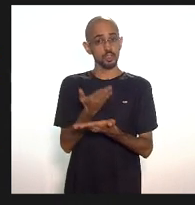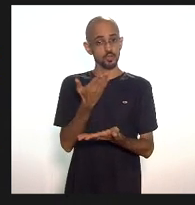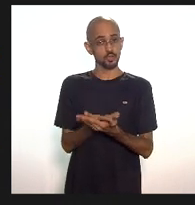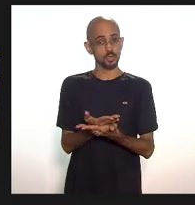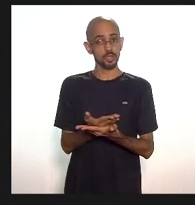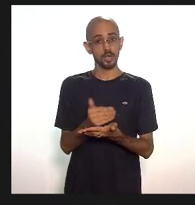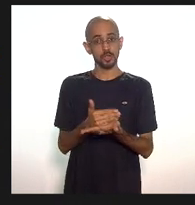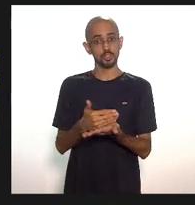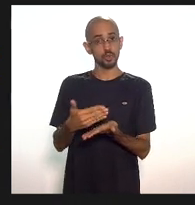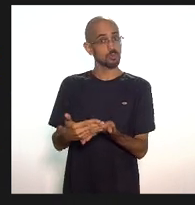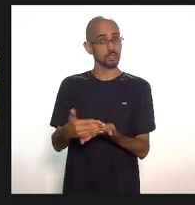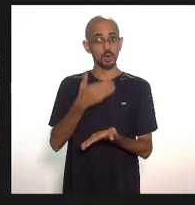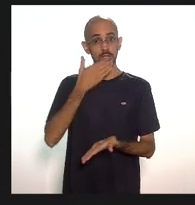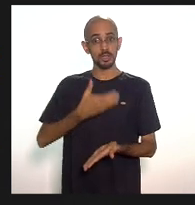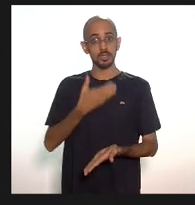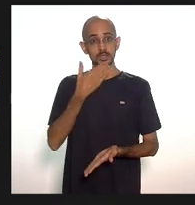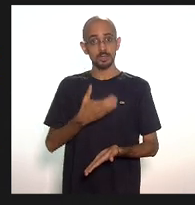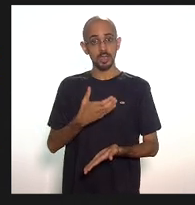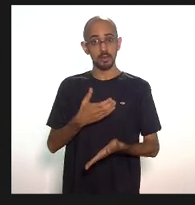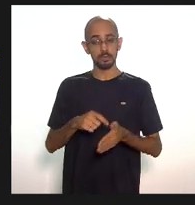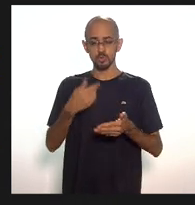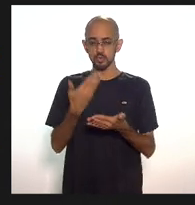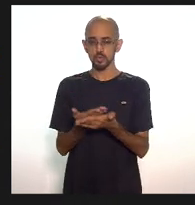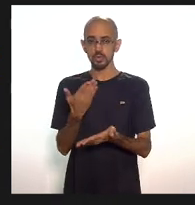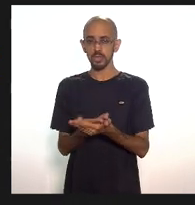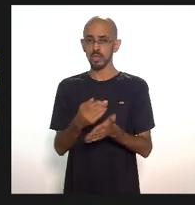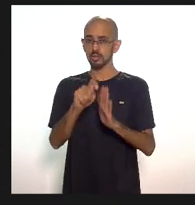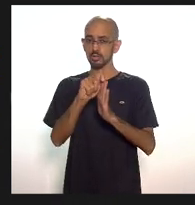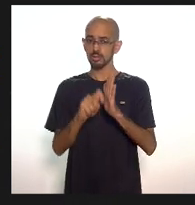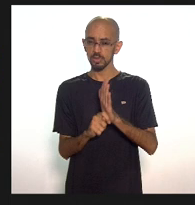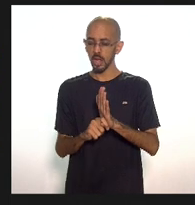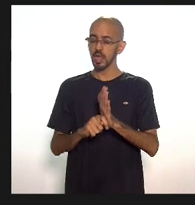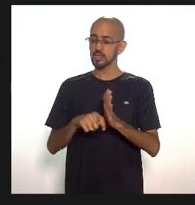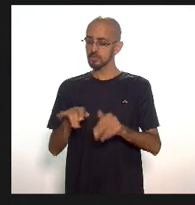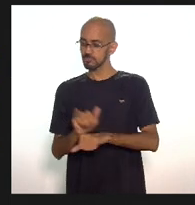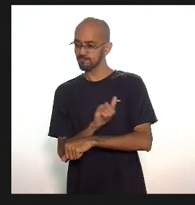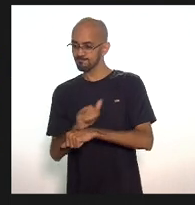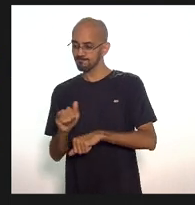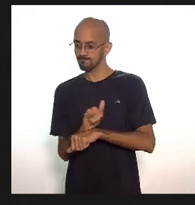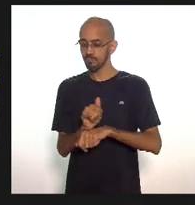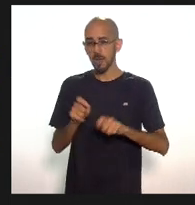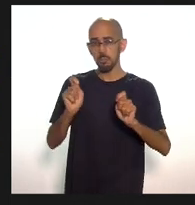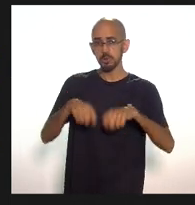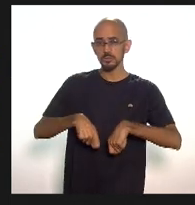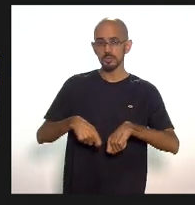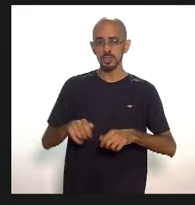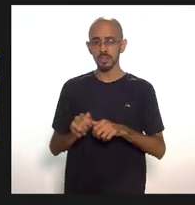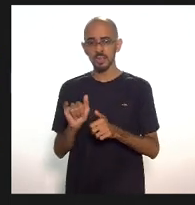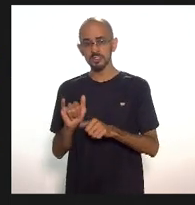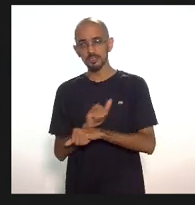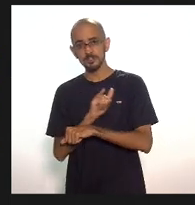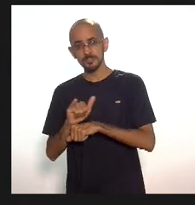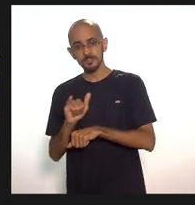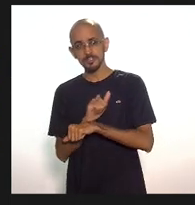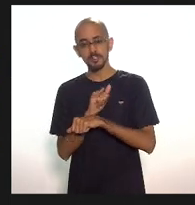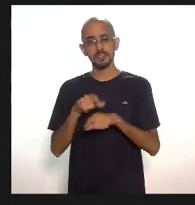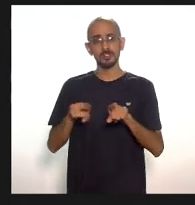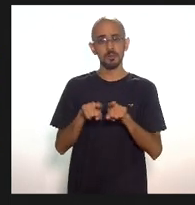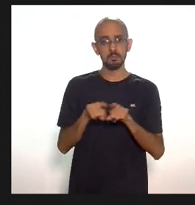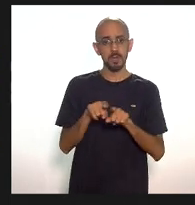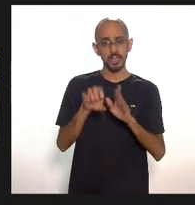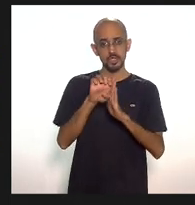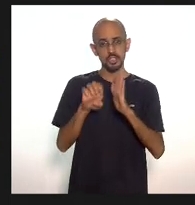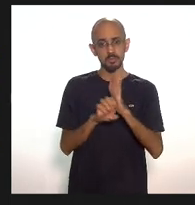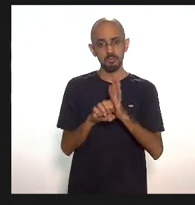texto, verificando as possibilidades. Esses últimos dias a gente tem recebido grande parte aí das